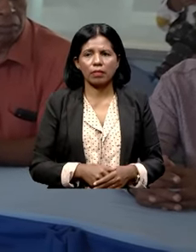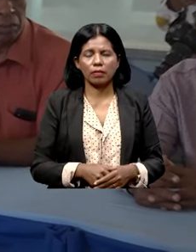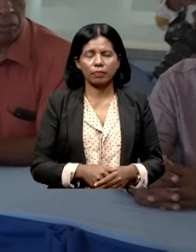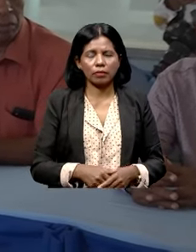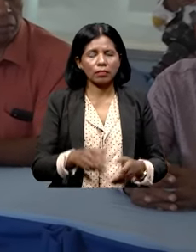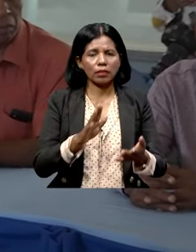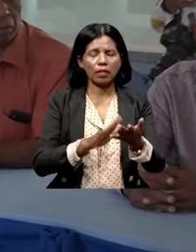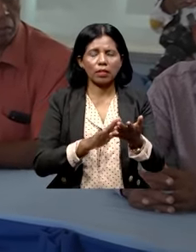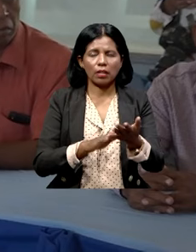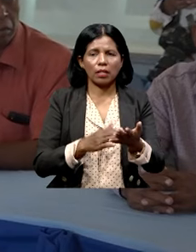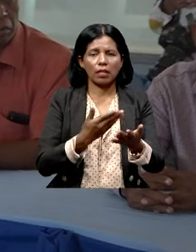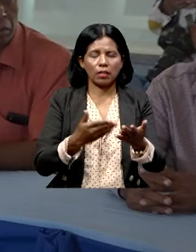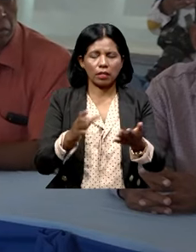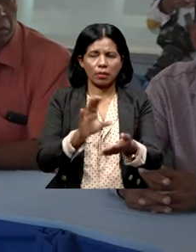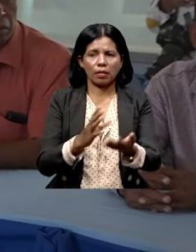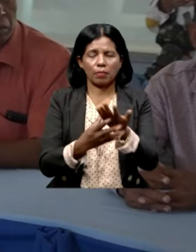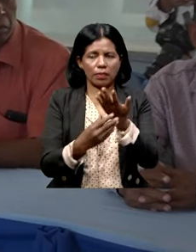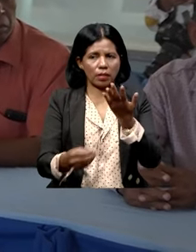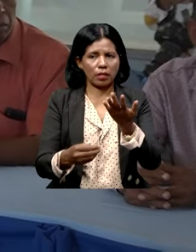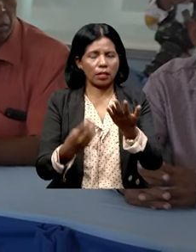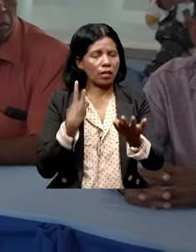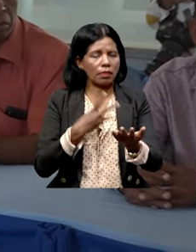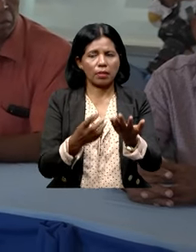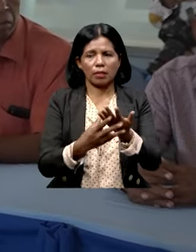equipamento ser, a minha printer. Durante o printer,